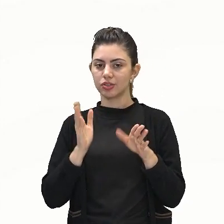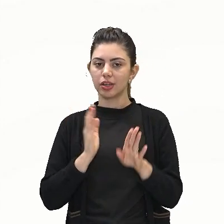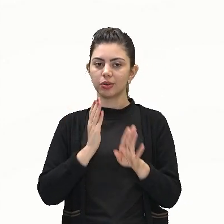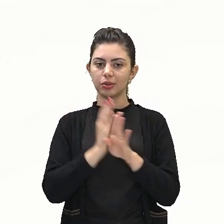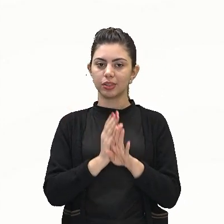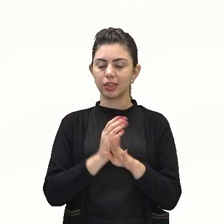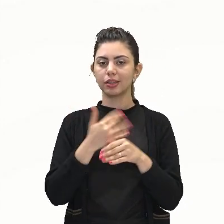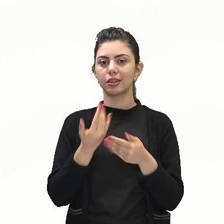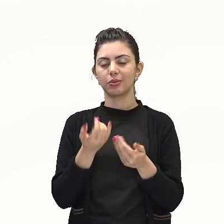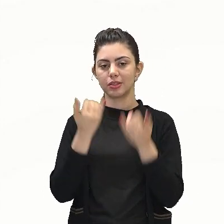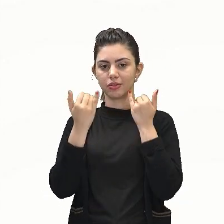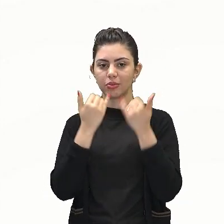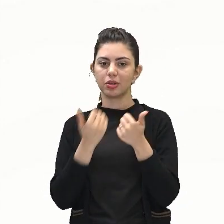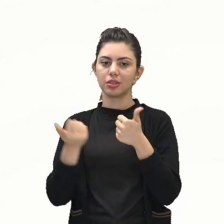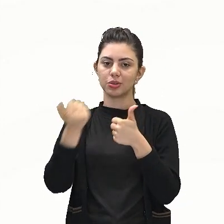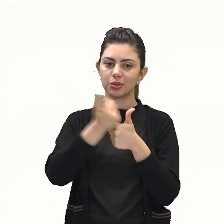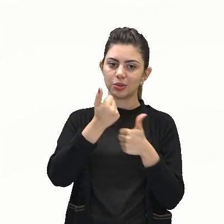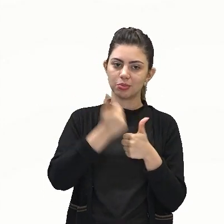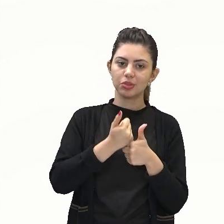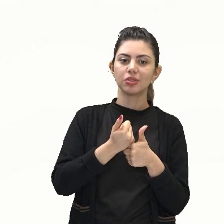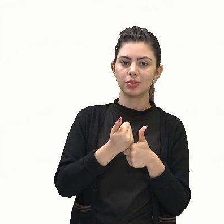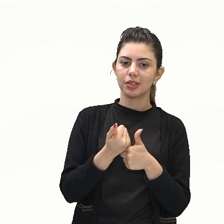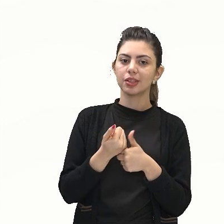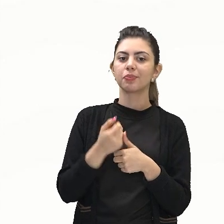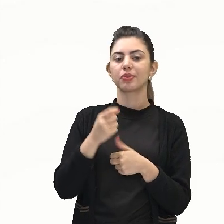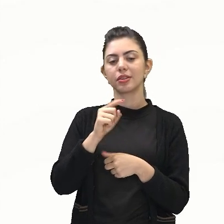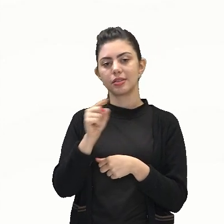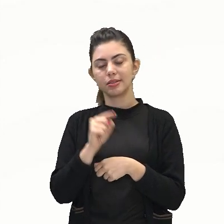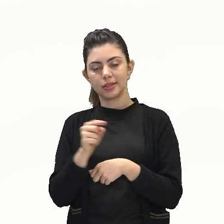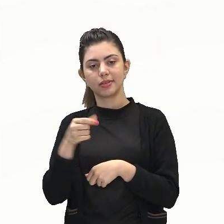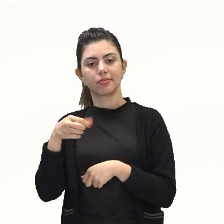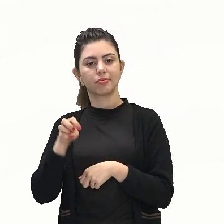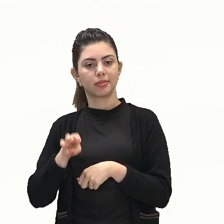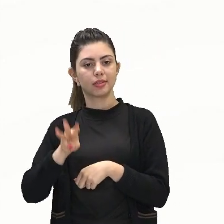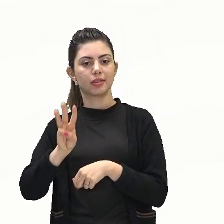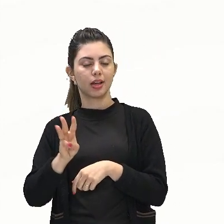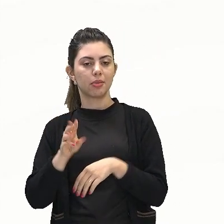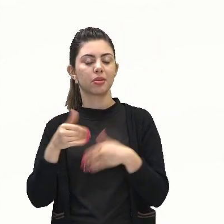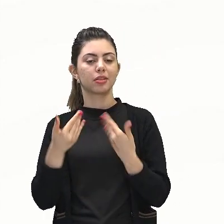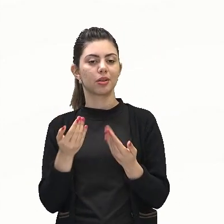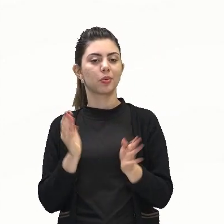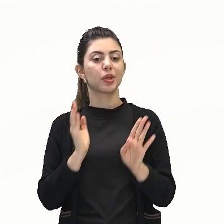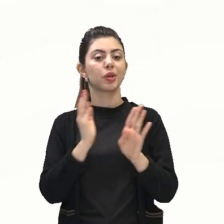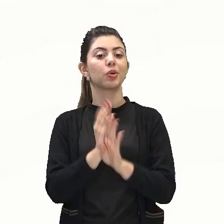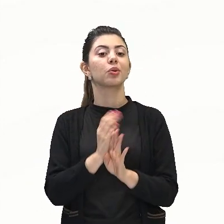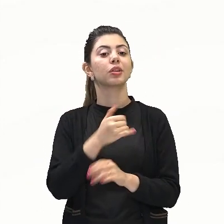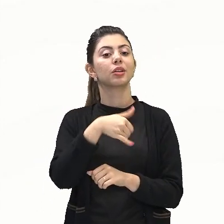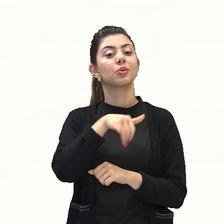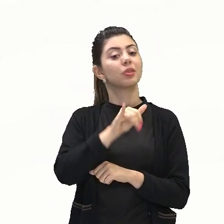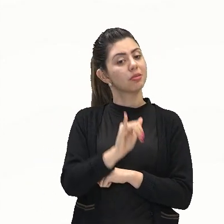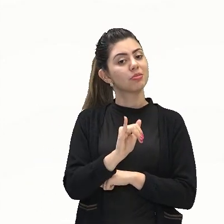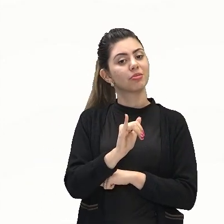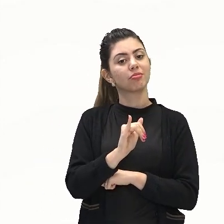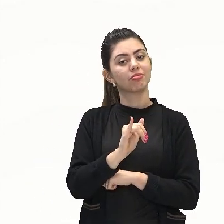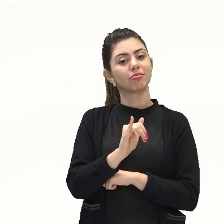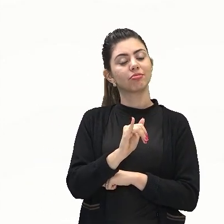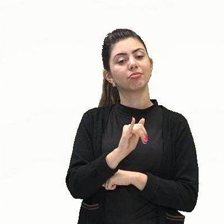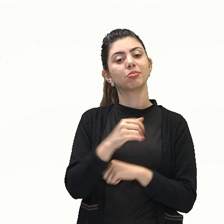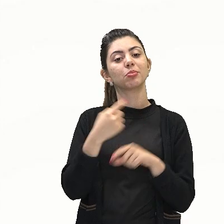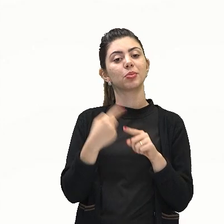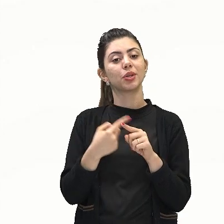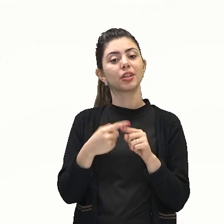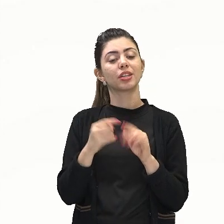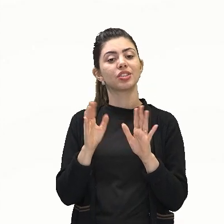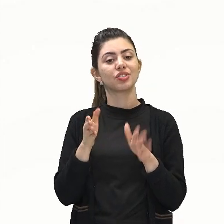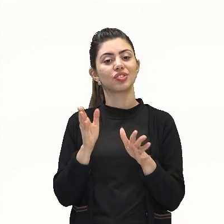próxima o valor tanto de Z como de W. E aí eu consigo achar o valor de Y, porque aqui